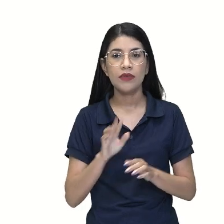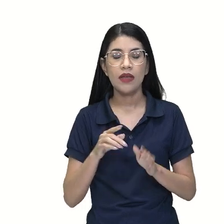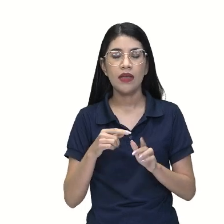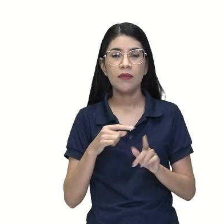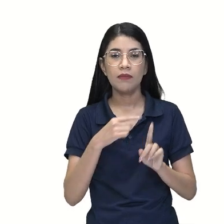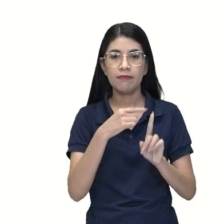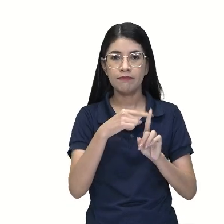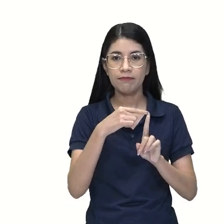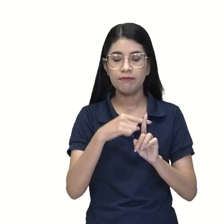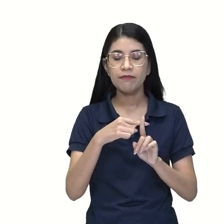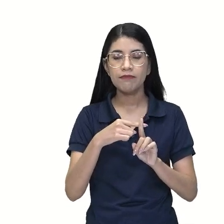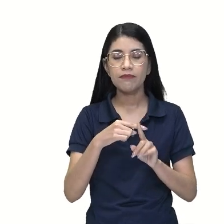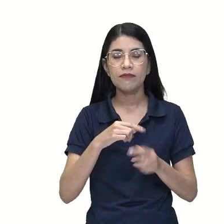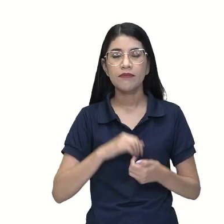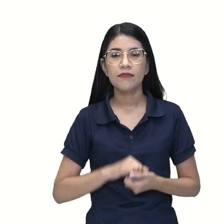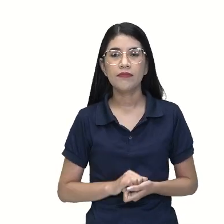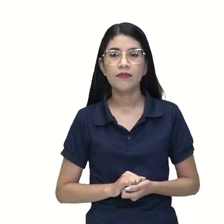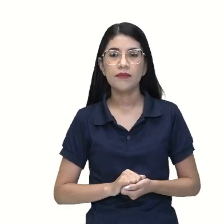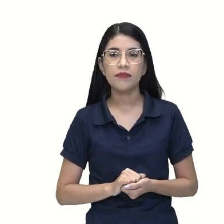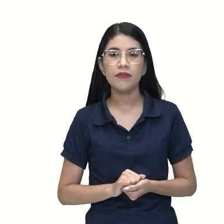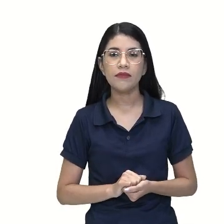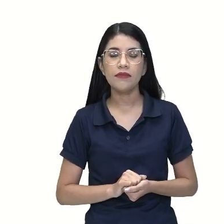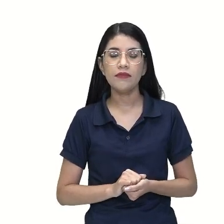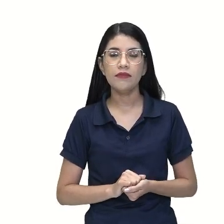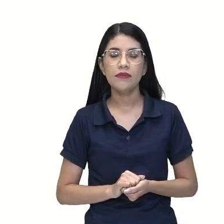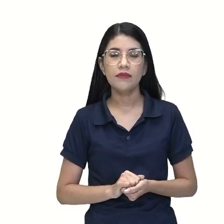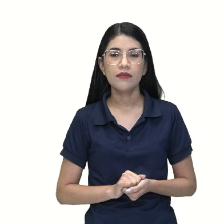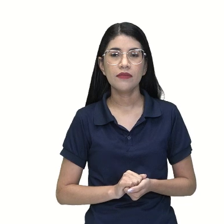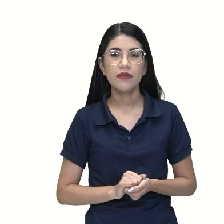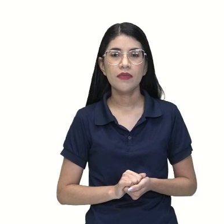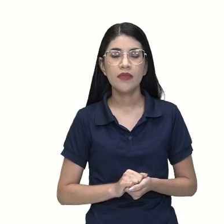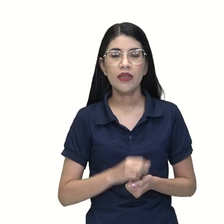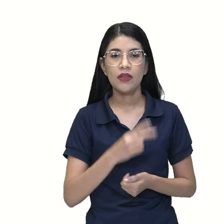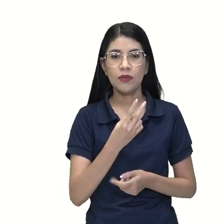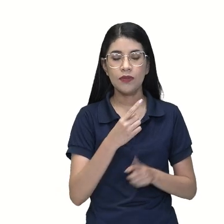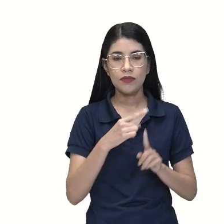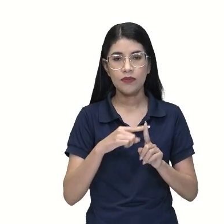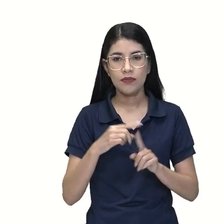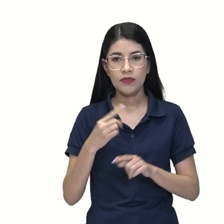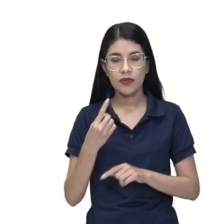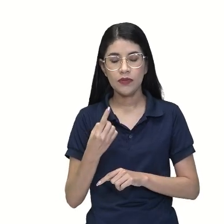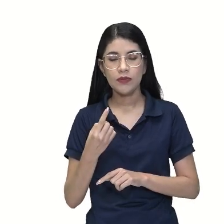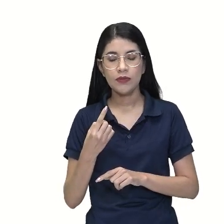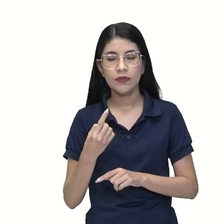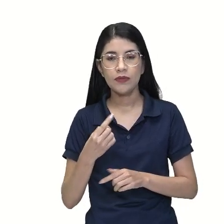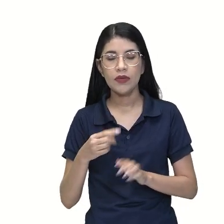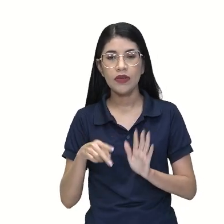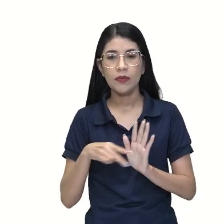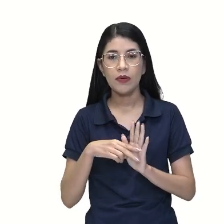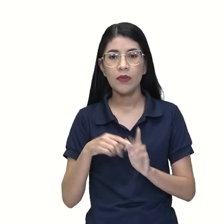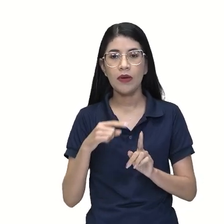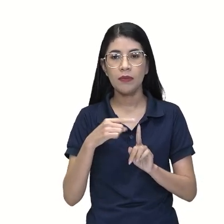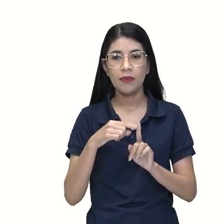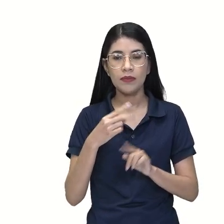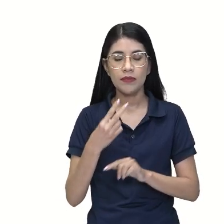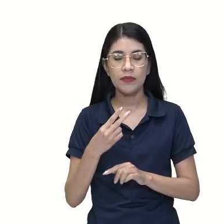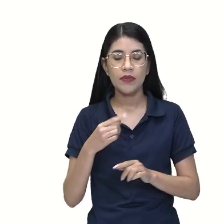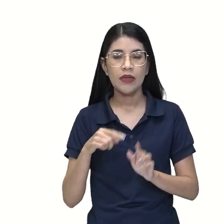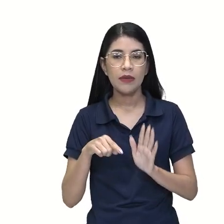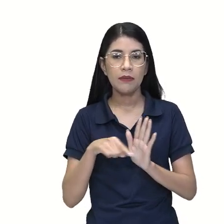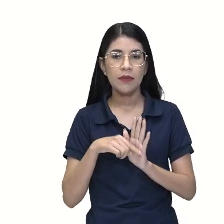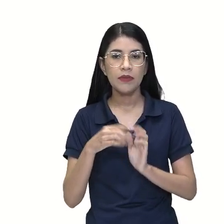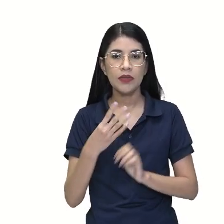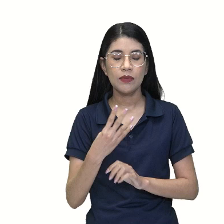deu positivo, tá? 2 vezes 1, positivo, com menos 4